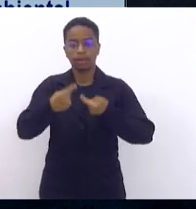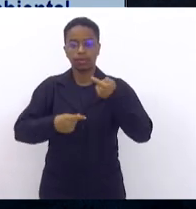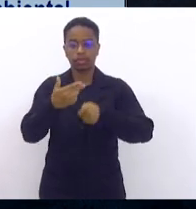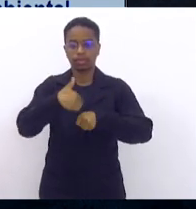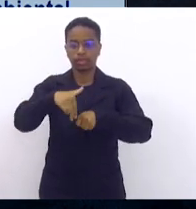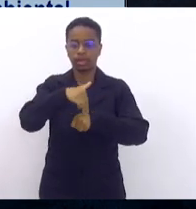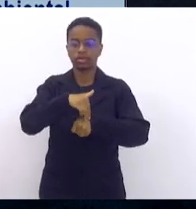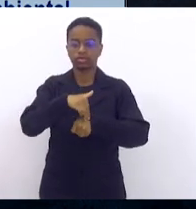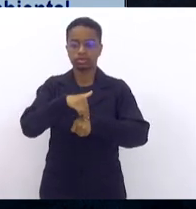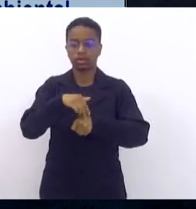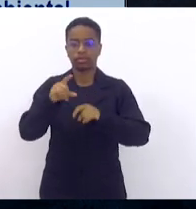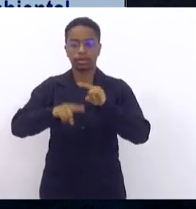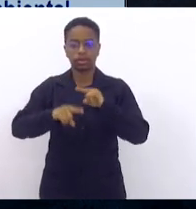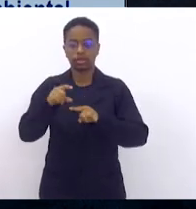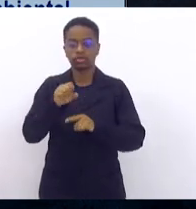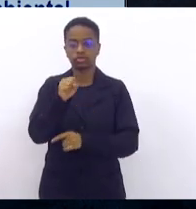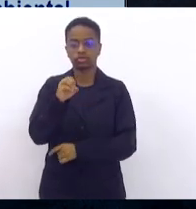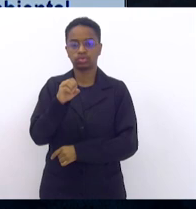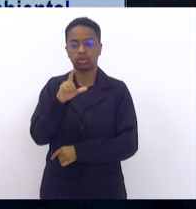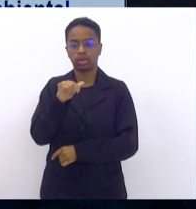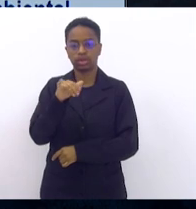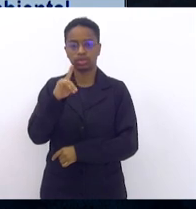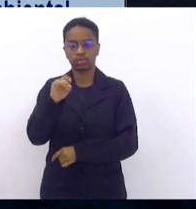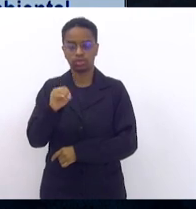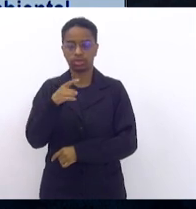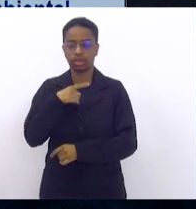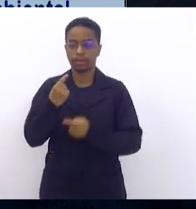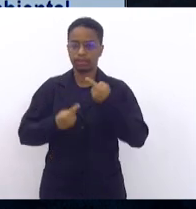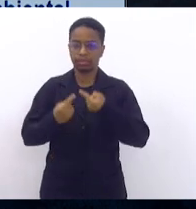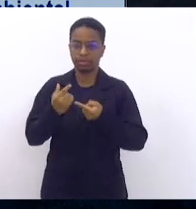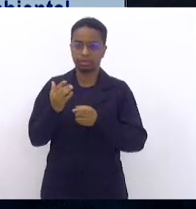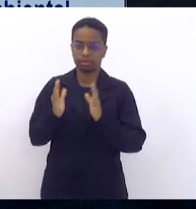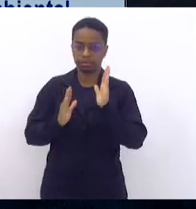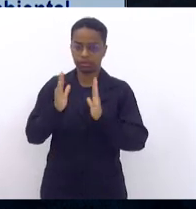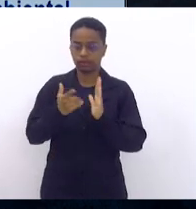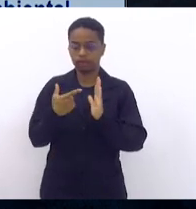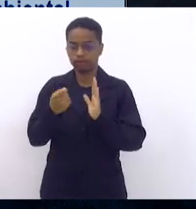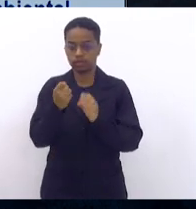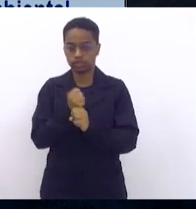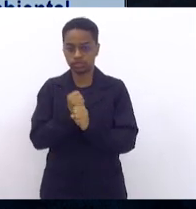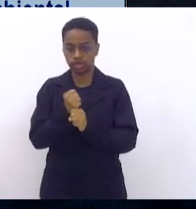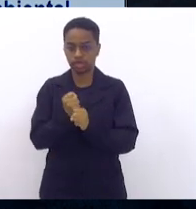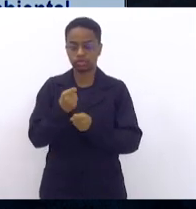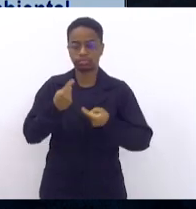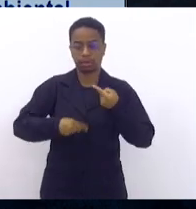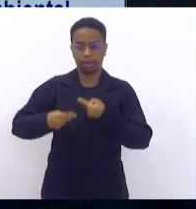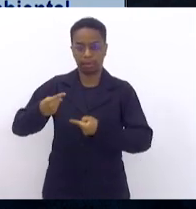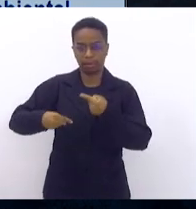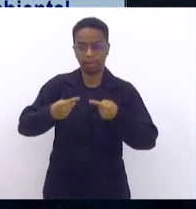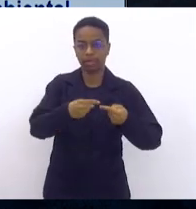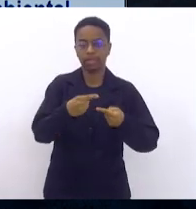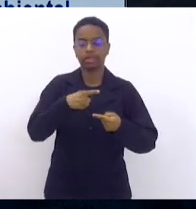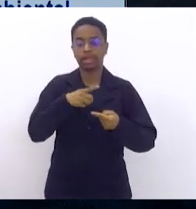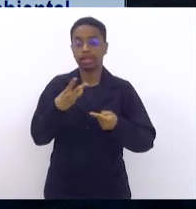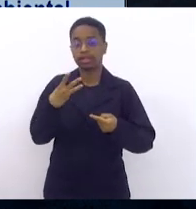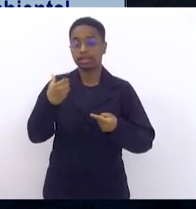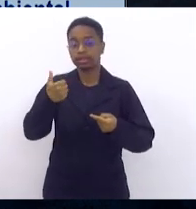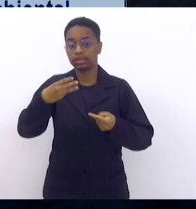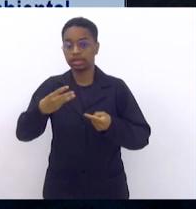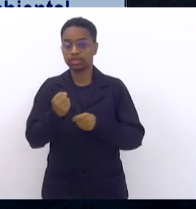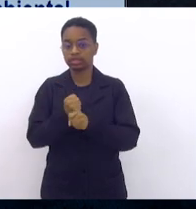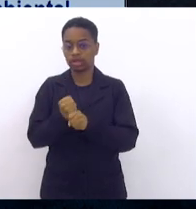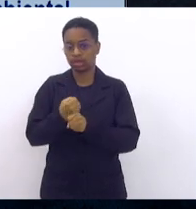de resíduos sólidos que é uma política que tramitou por 20 anos eu não sei se todos sabem né ela tem 13 anos de existência